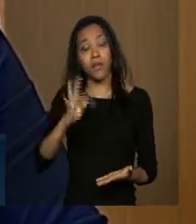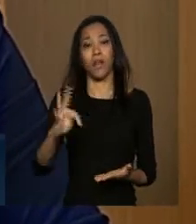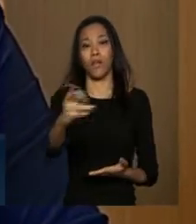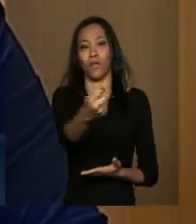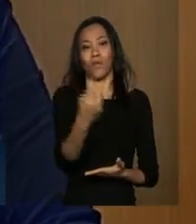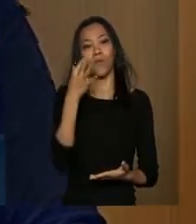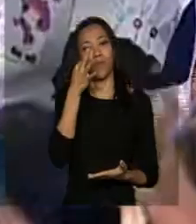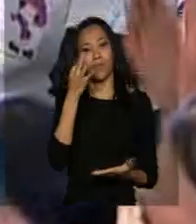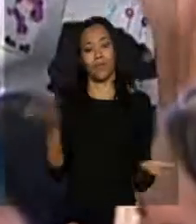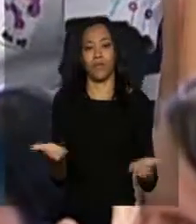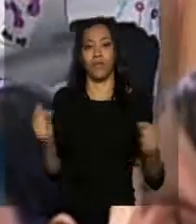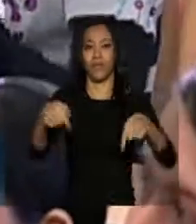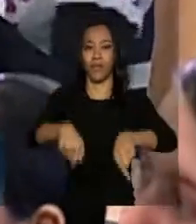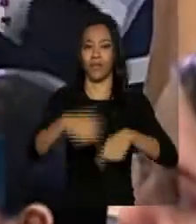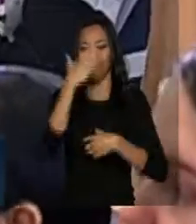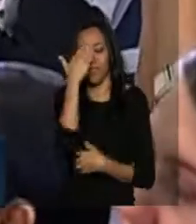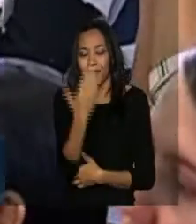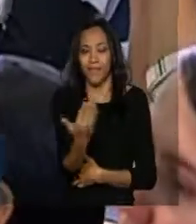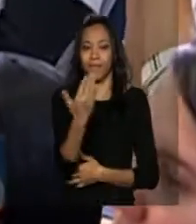presentes. Obrigada.